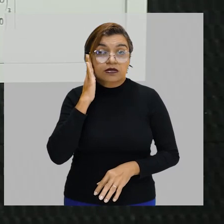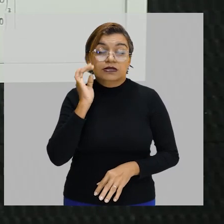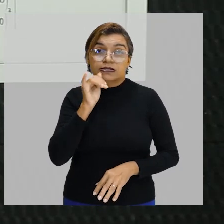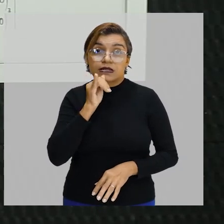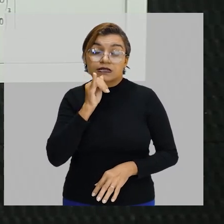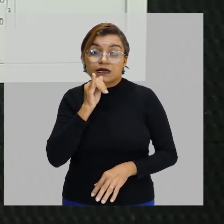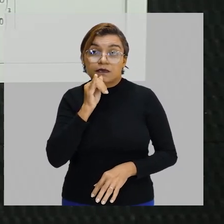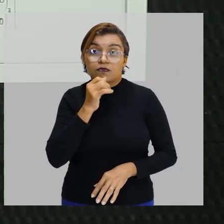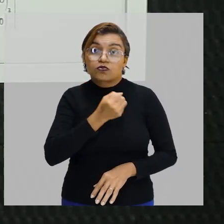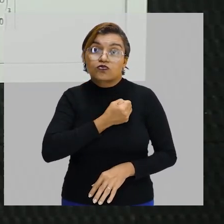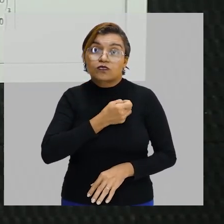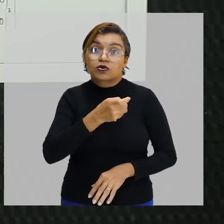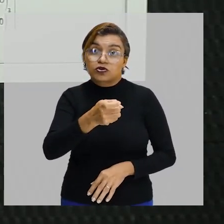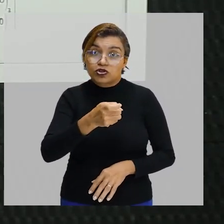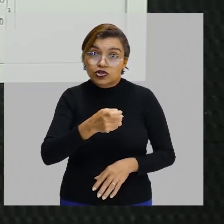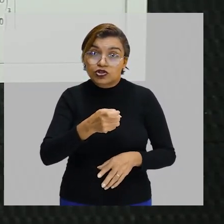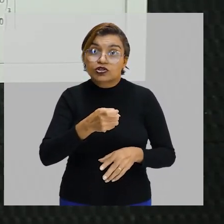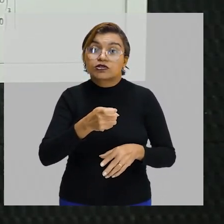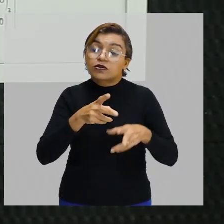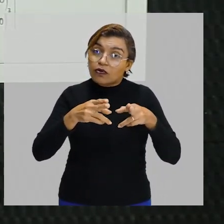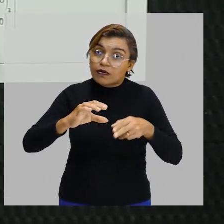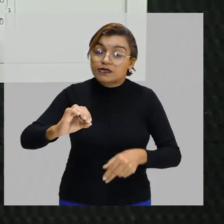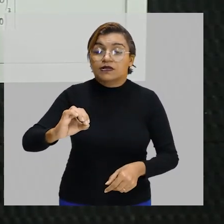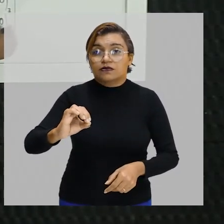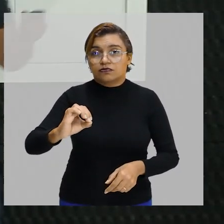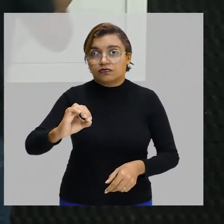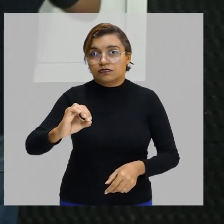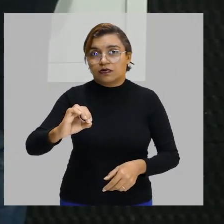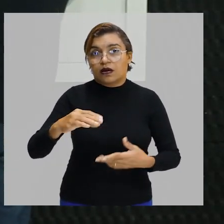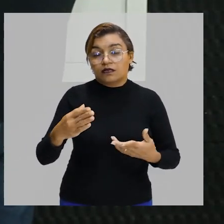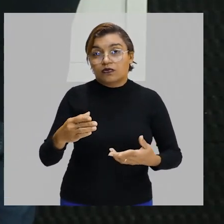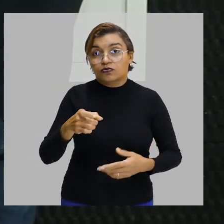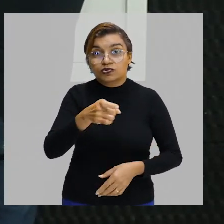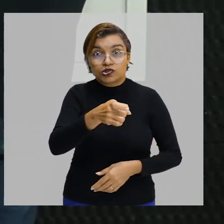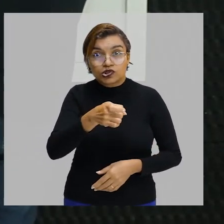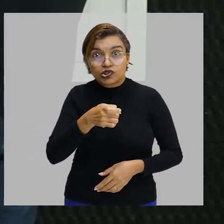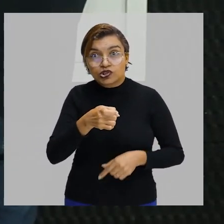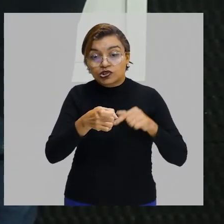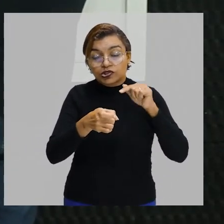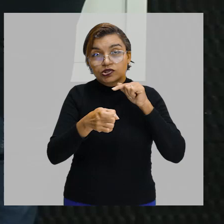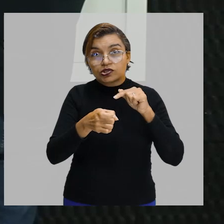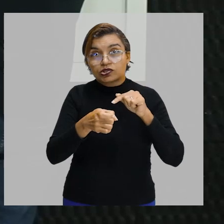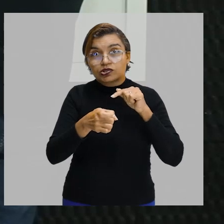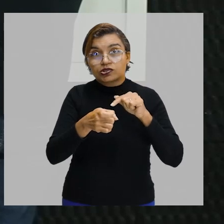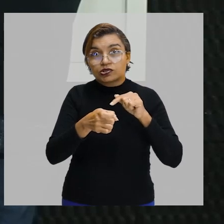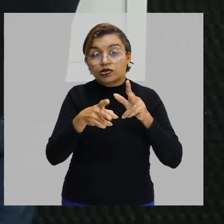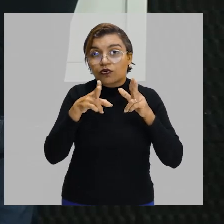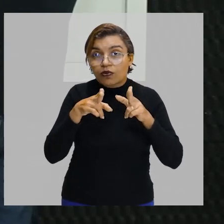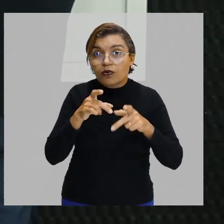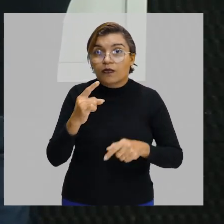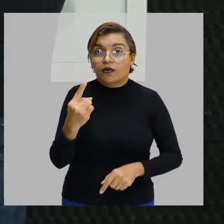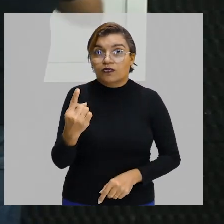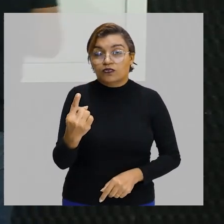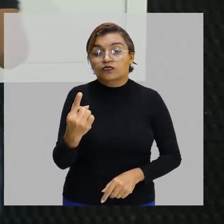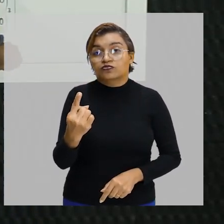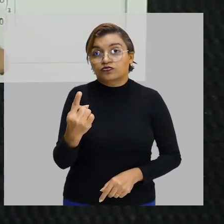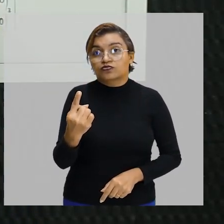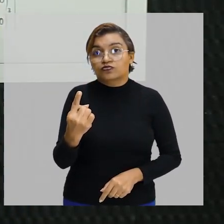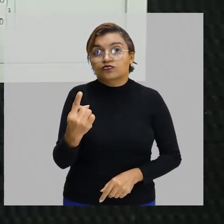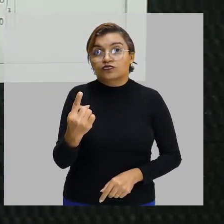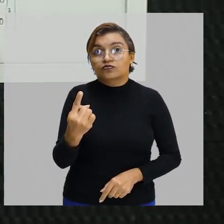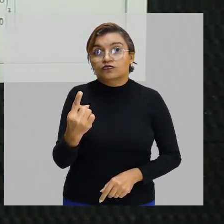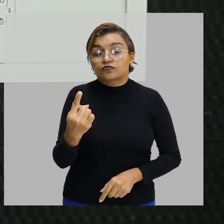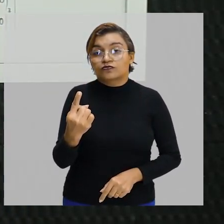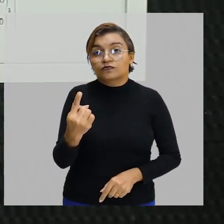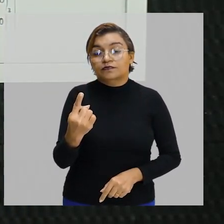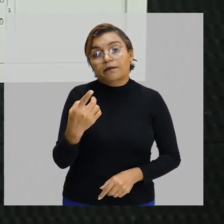esse produto seja zero. Certo? Então, nesse caso aqui, o x igual a 1. Se o x for igual a 1,